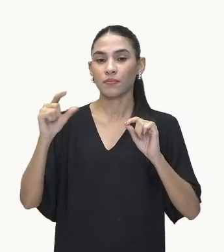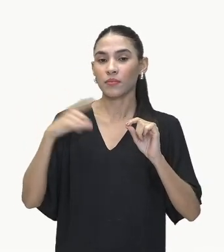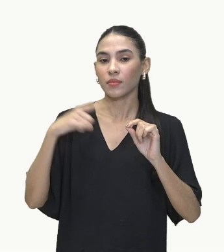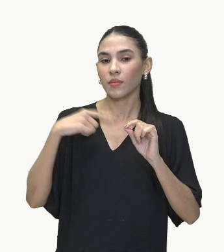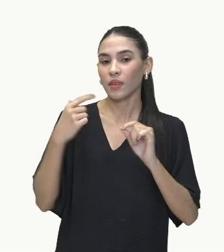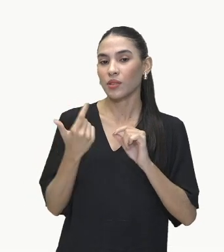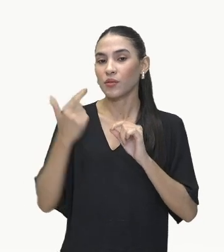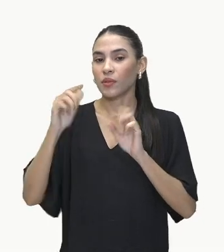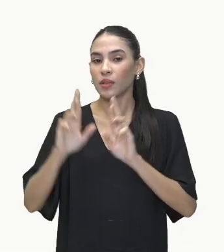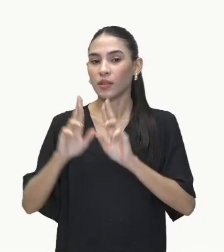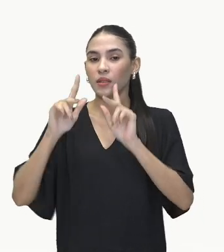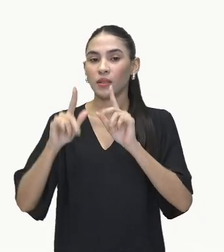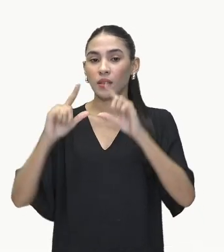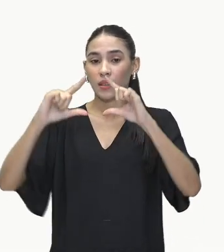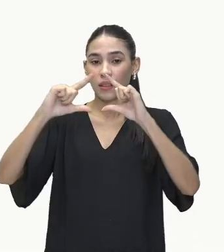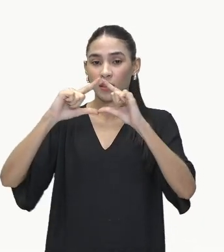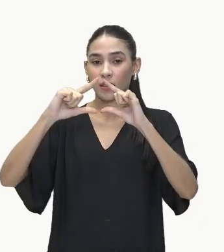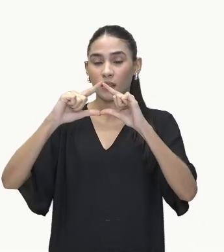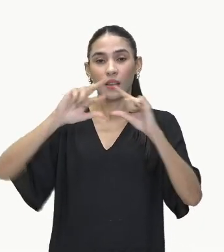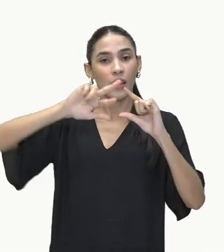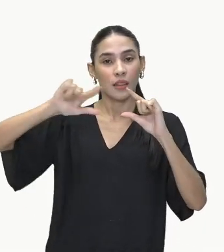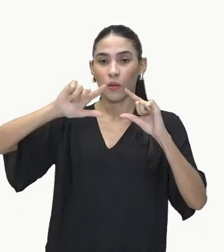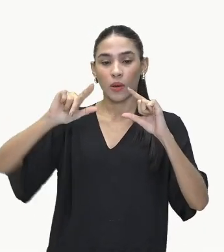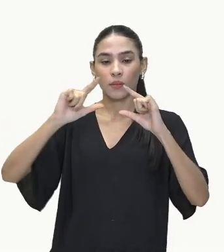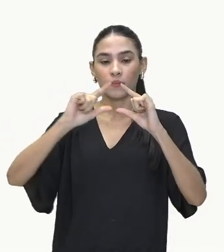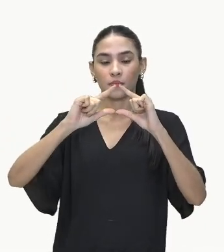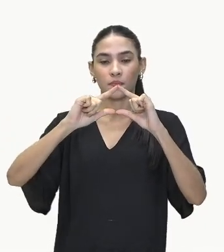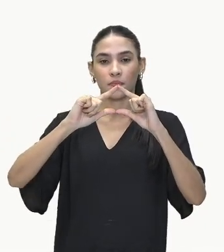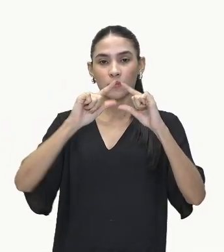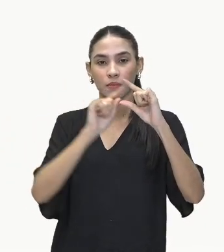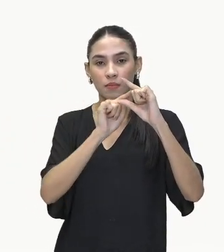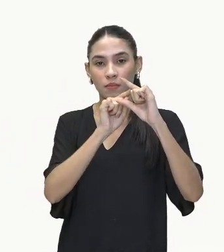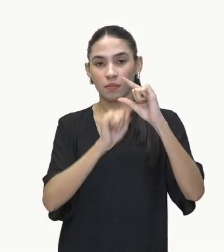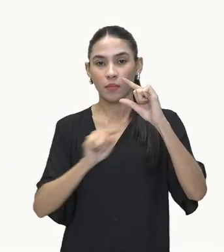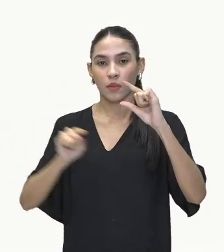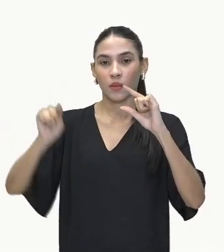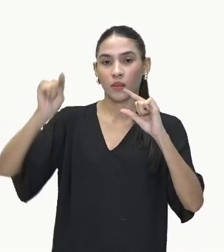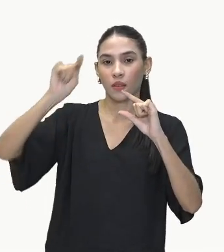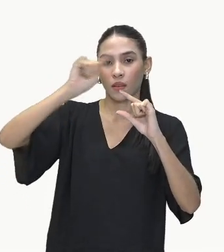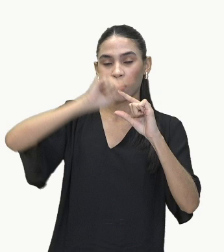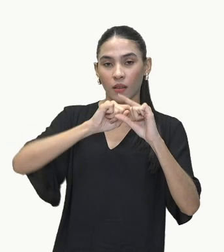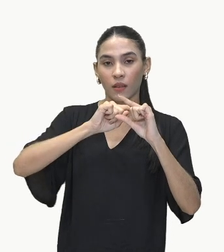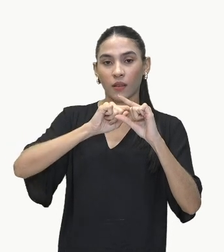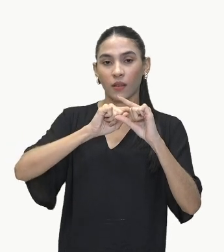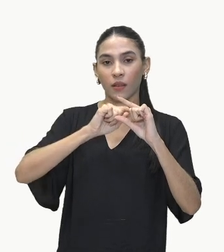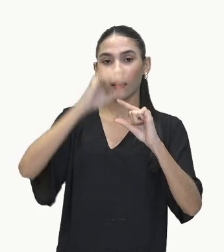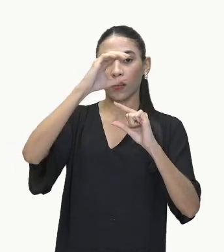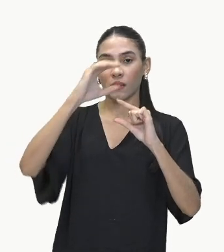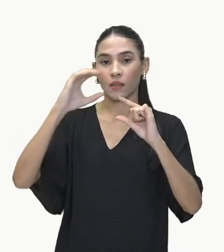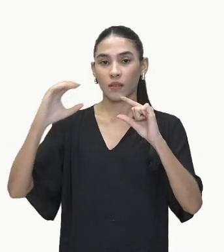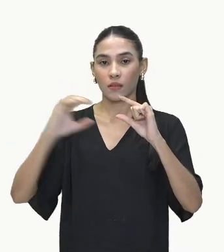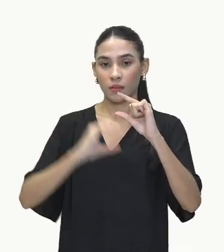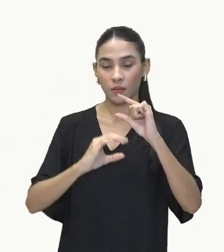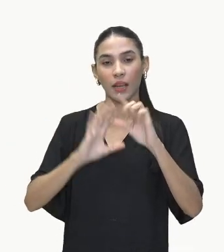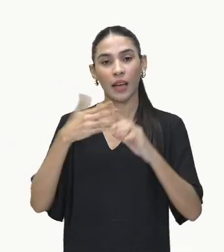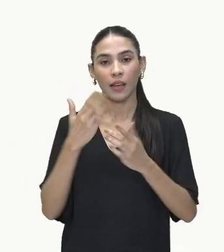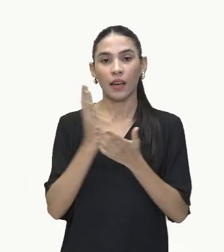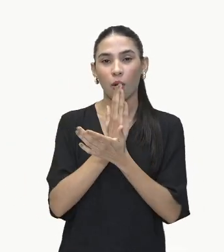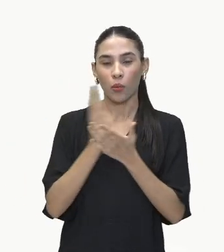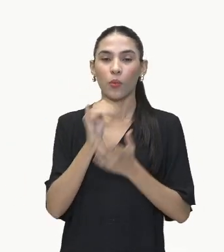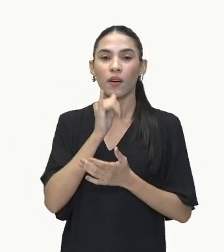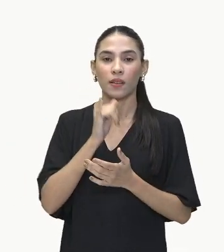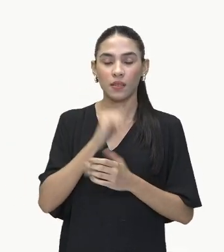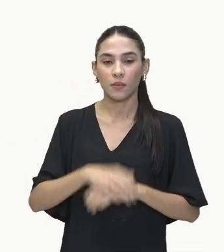aqui não é um triângulo, isso aqui é um cicloalcano com 3 carbonos. Então, aqui são alguns exemplos, com